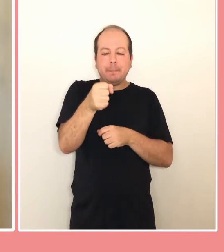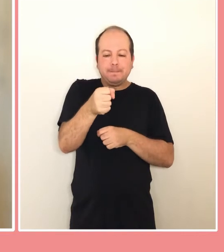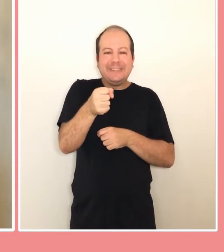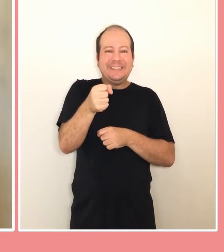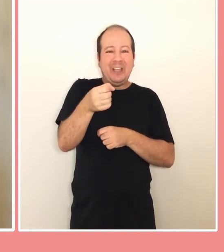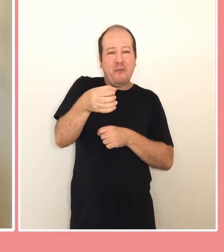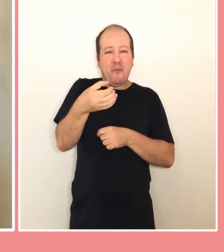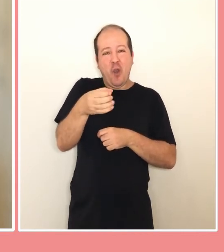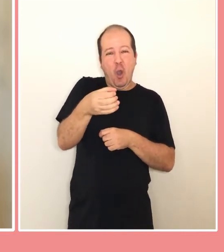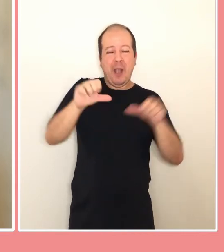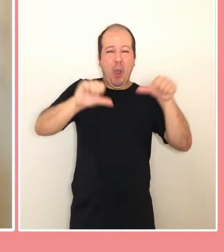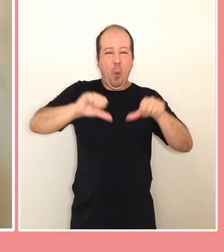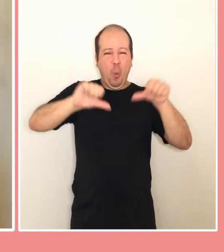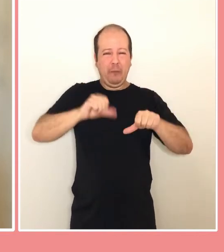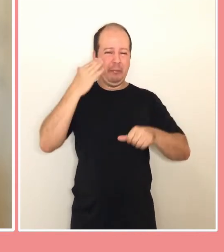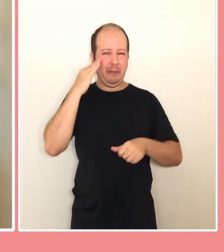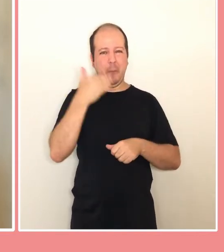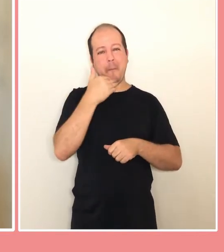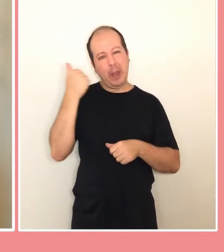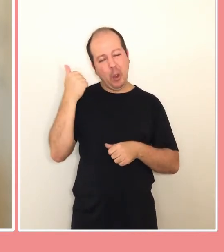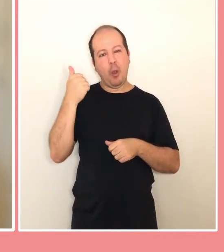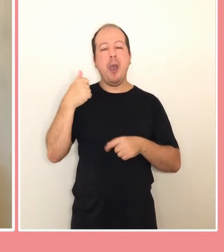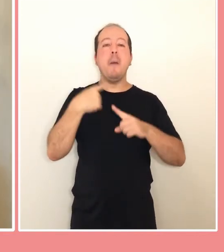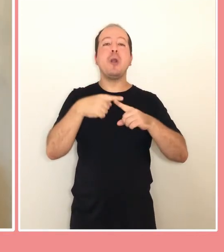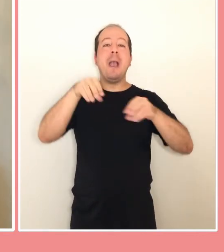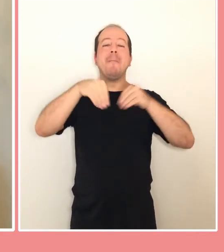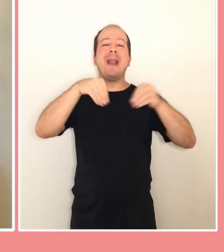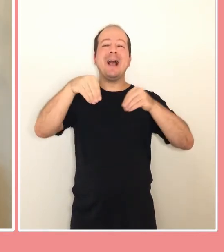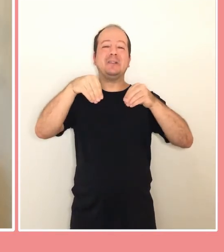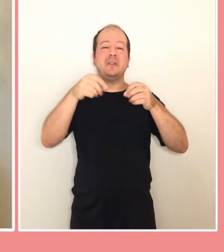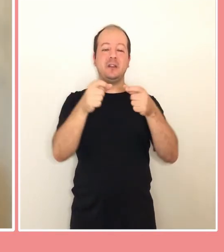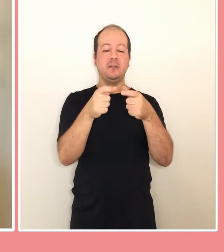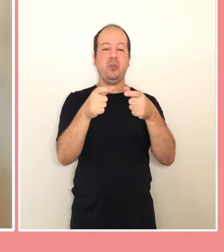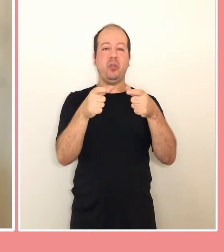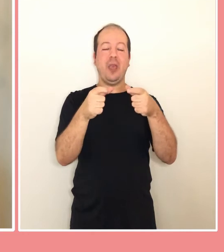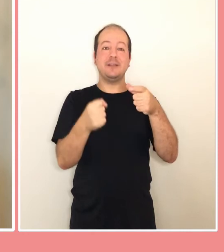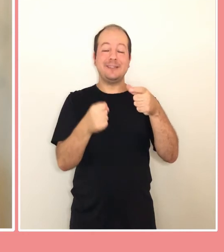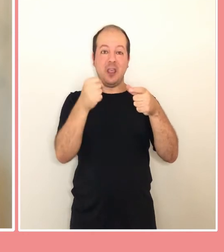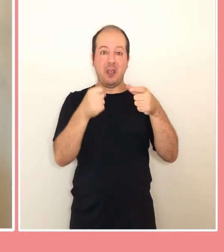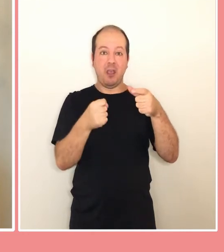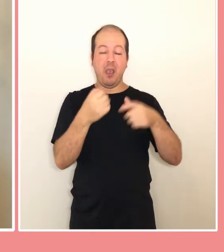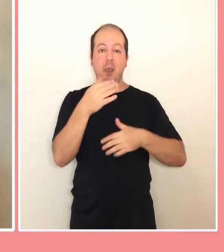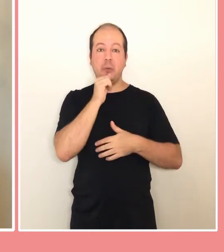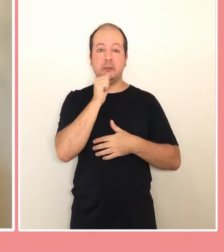Geralmente, alguns tipos de plásticos laceiam, né? que a gente pode